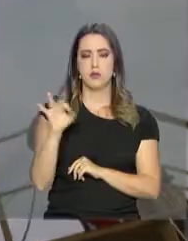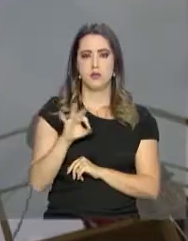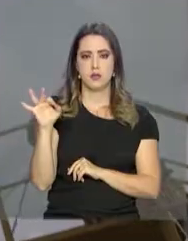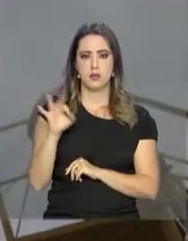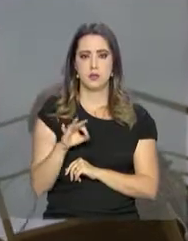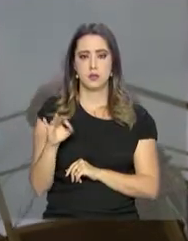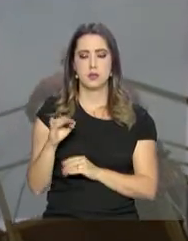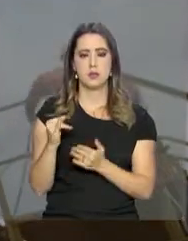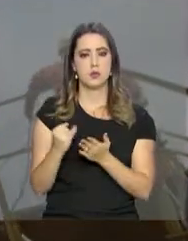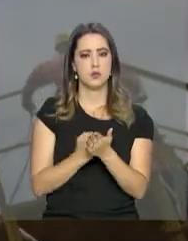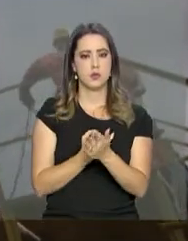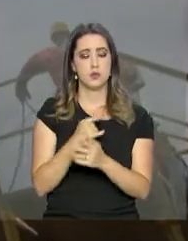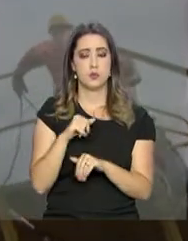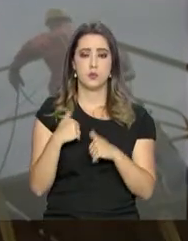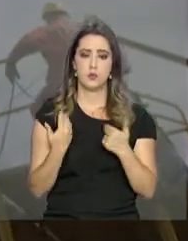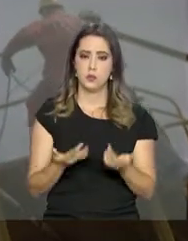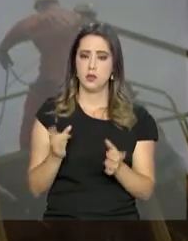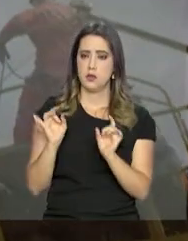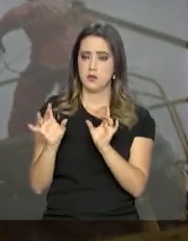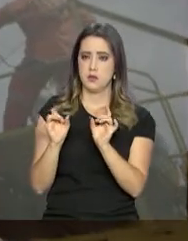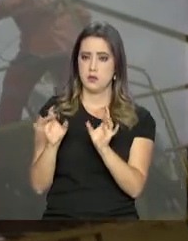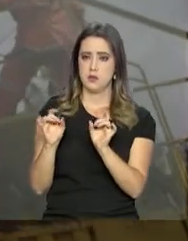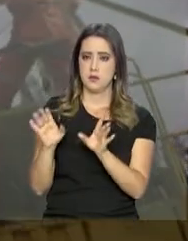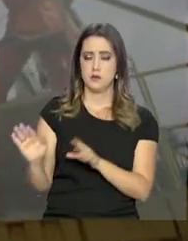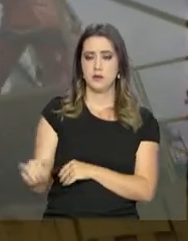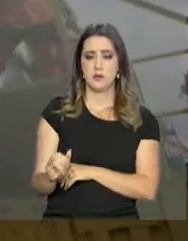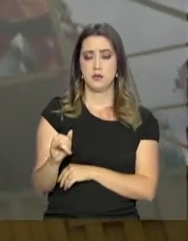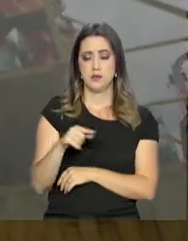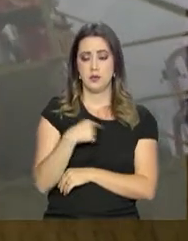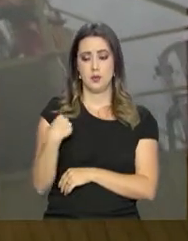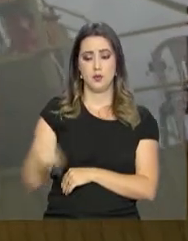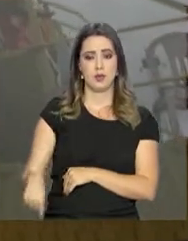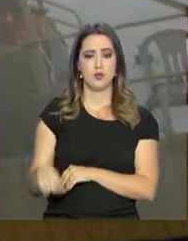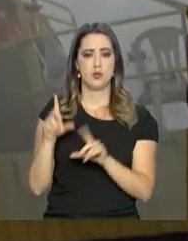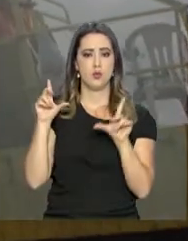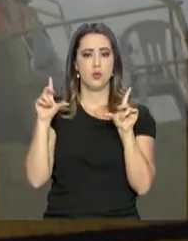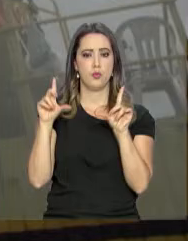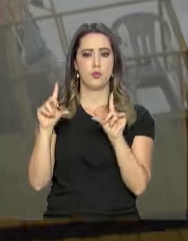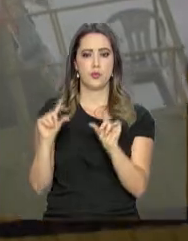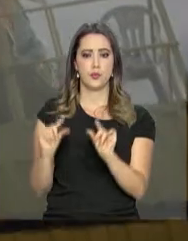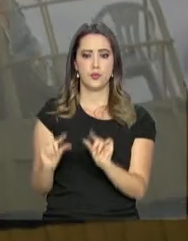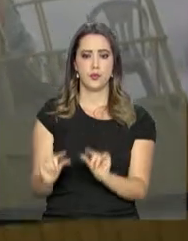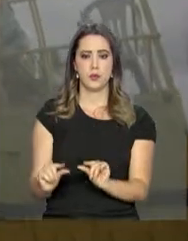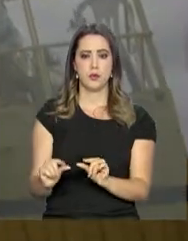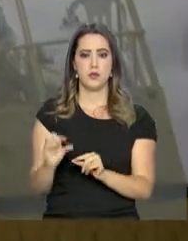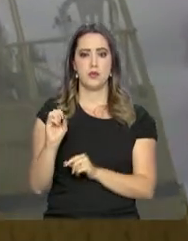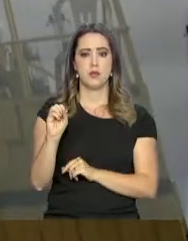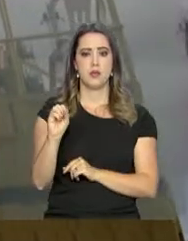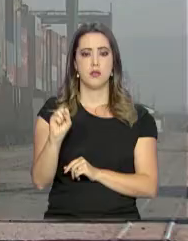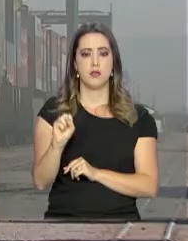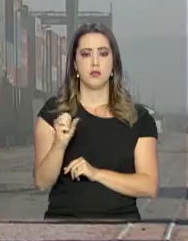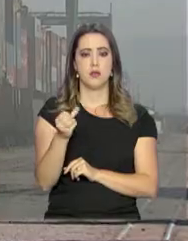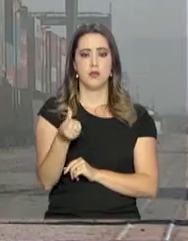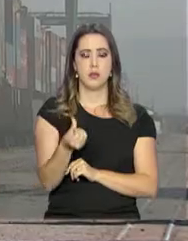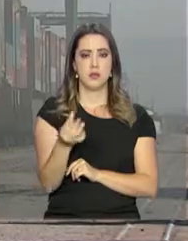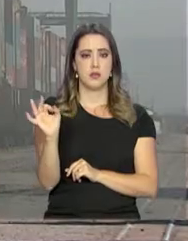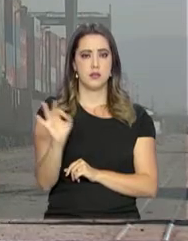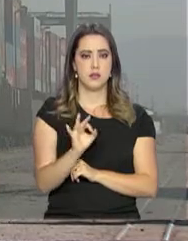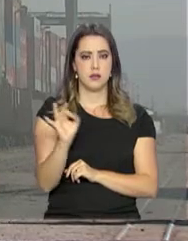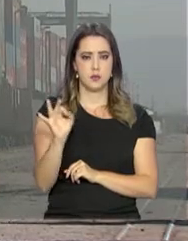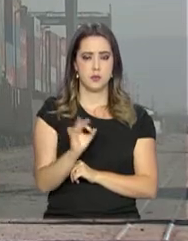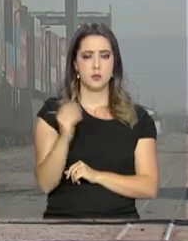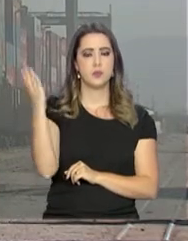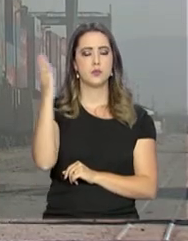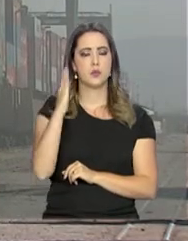90%. Com a medida, as exportações brasileiras do produto para a China caíram 86%. O Brasil, que